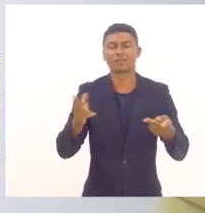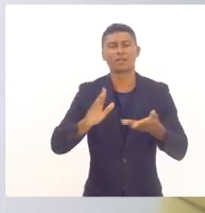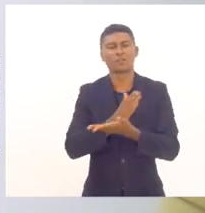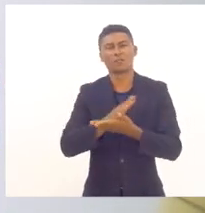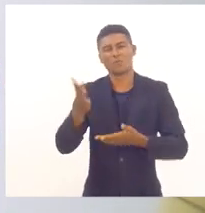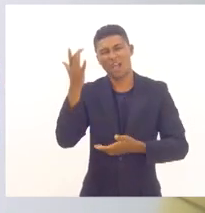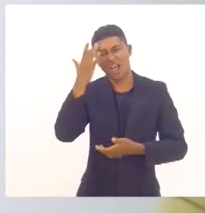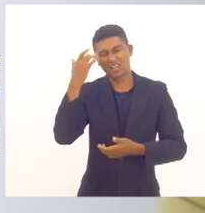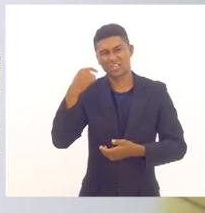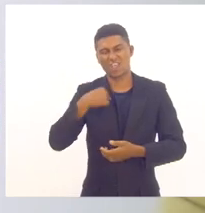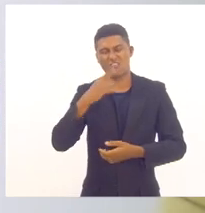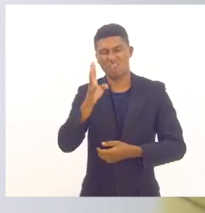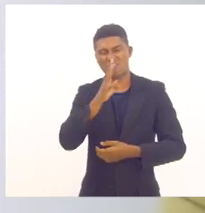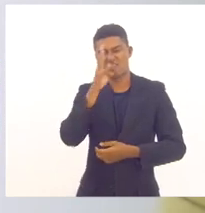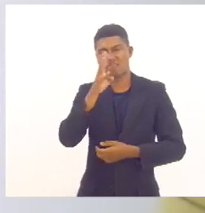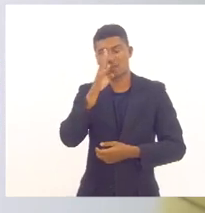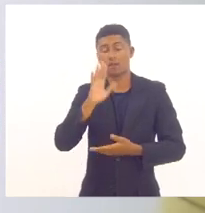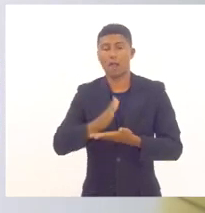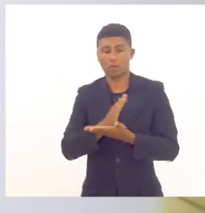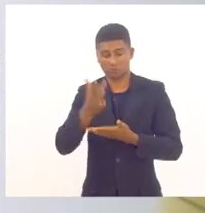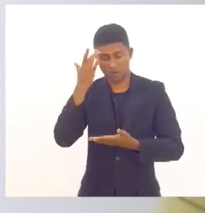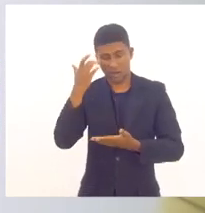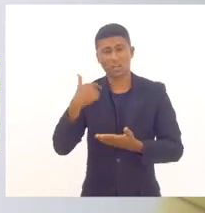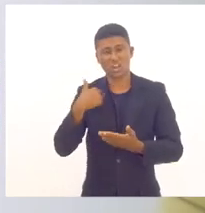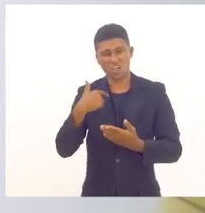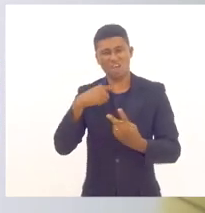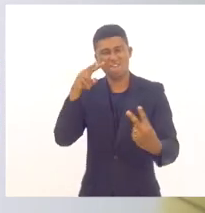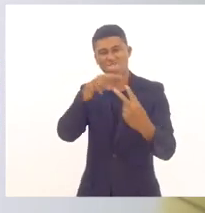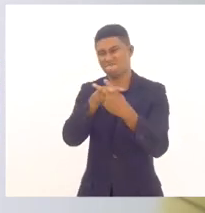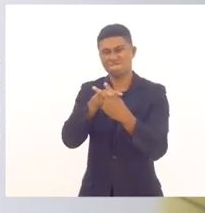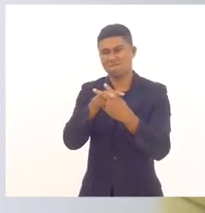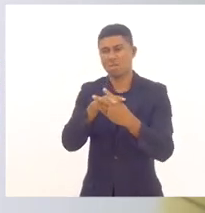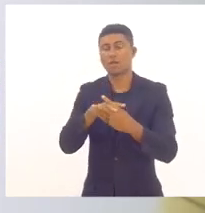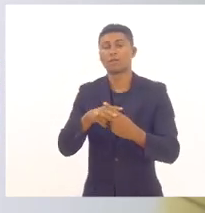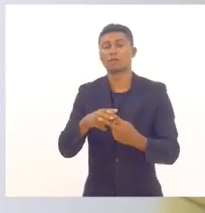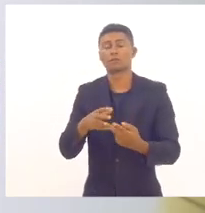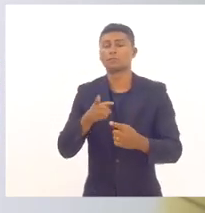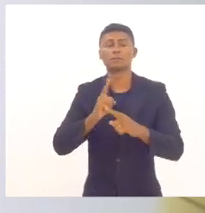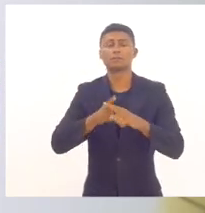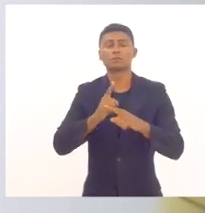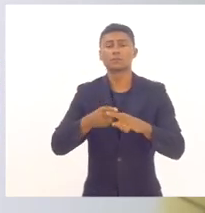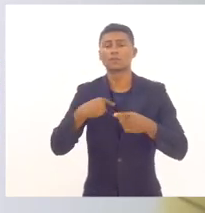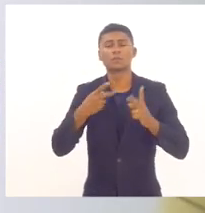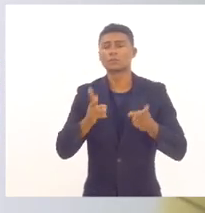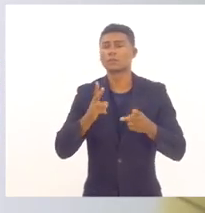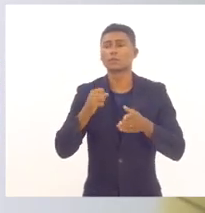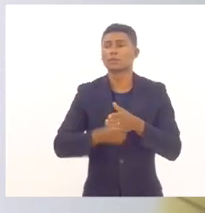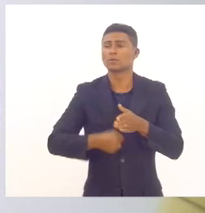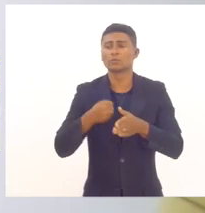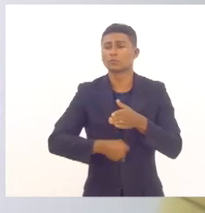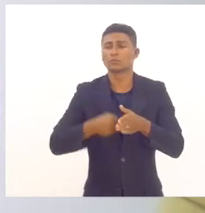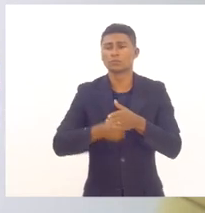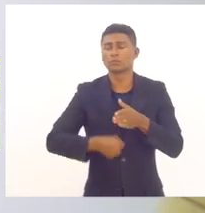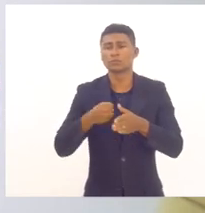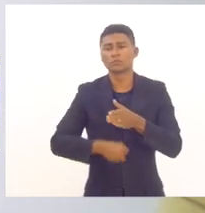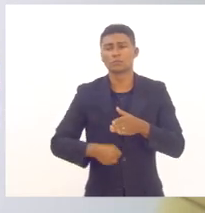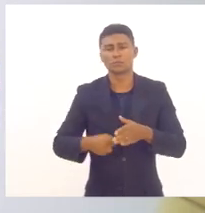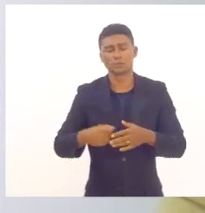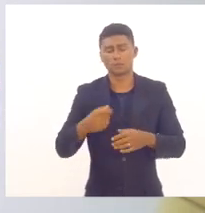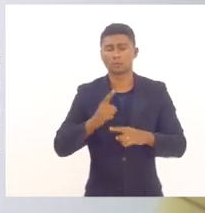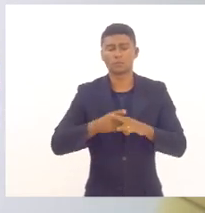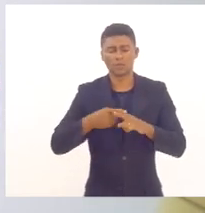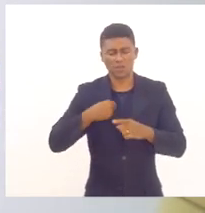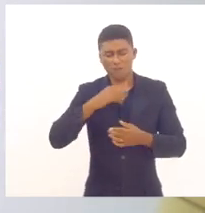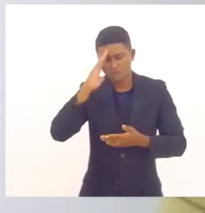encrenqueira, a abusada, a brigona, porque eu estou o tempo todo lutando pelas causas que eu